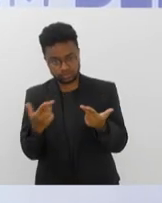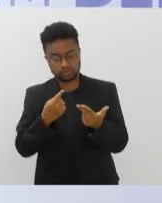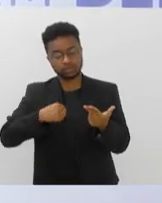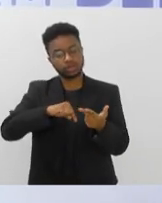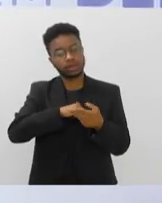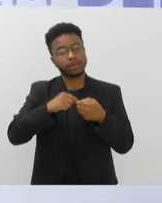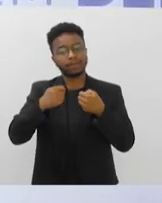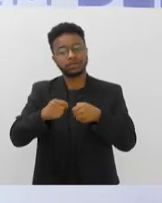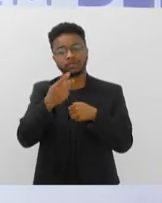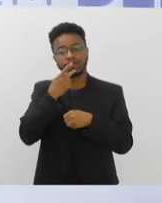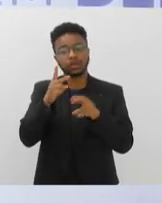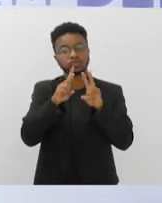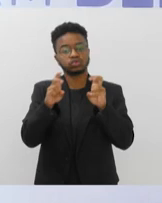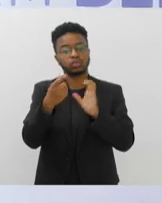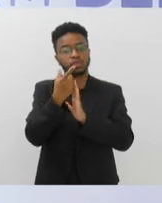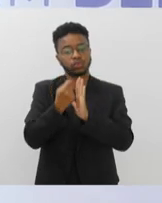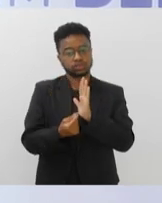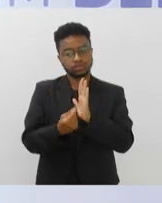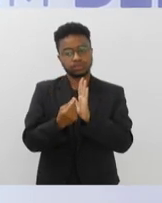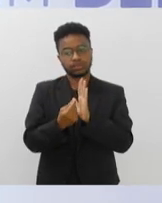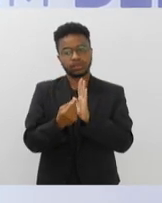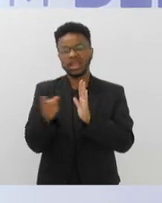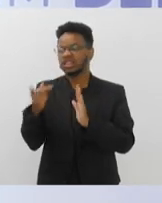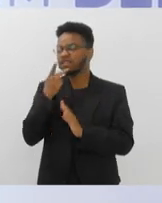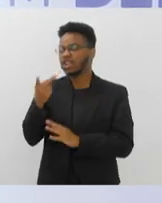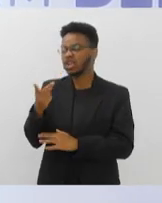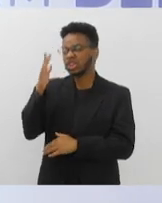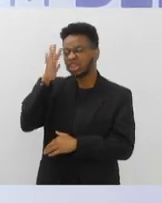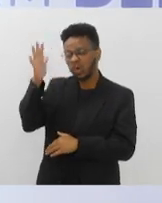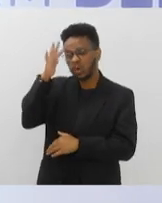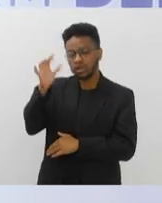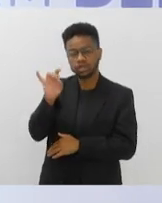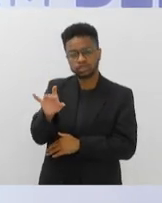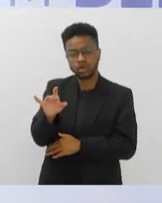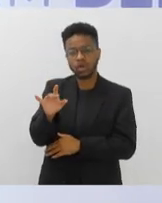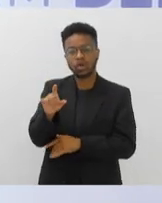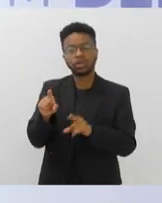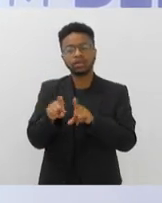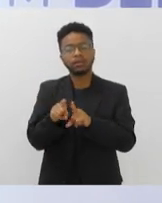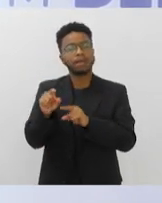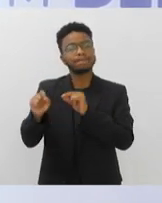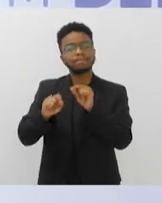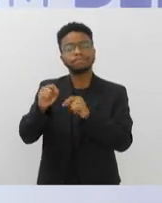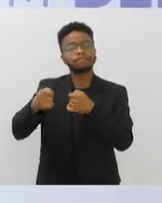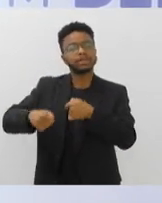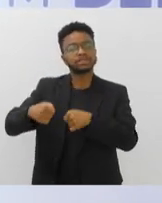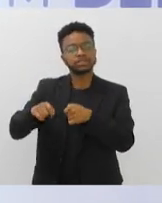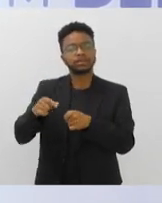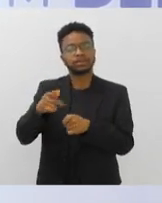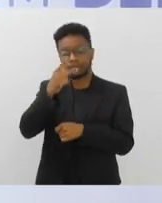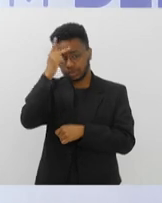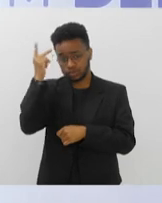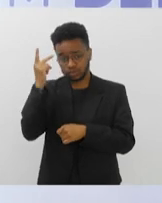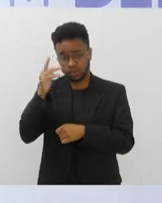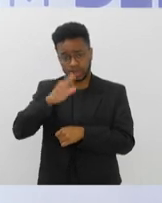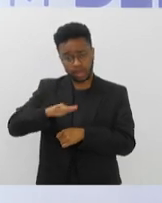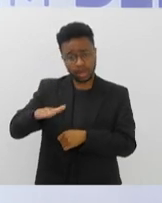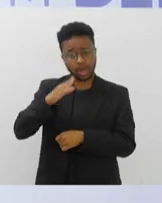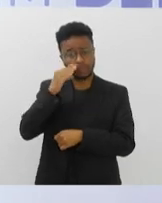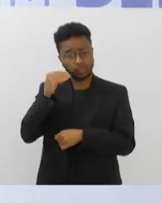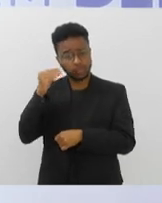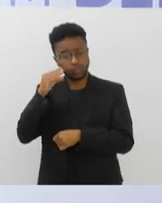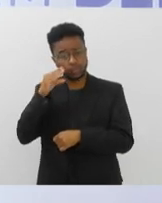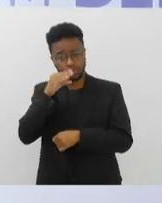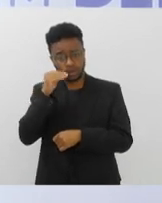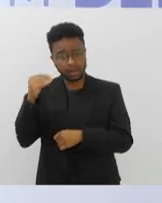de quê De orçamento Art Você tá sendo muito teórico Nessa fala e a necessidade e quem tá na ponta são as crianças adolescentes os temas que nós vamos